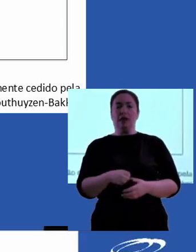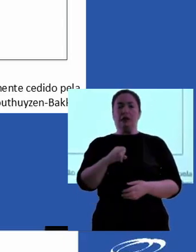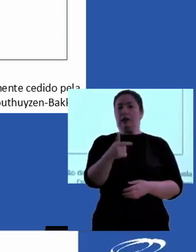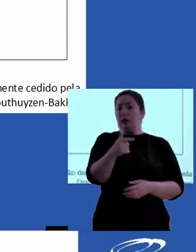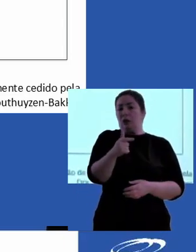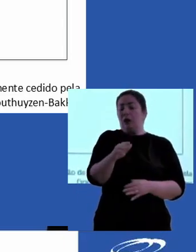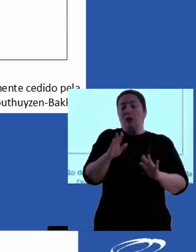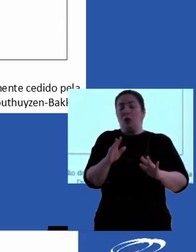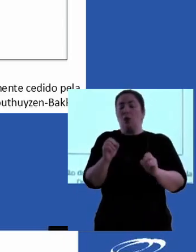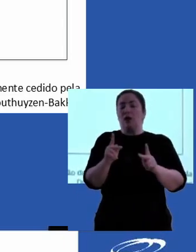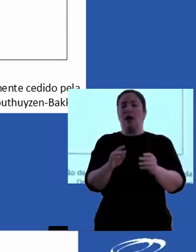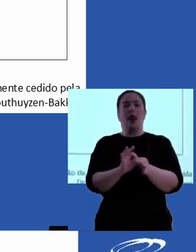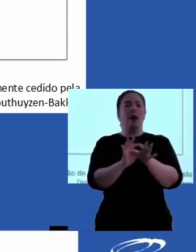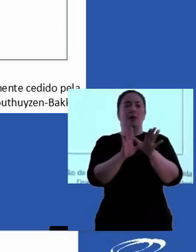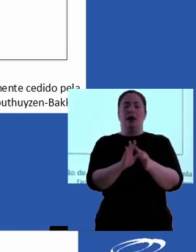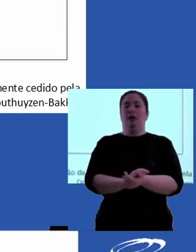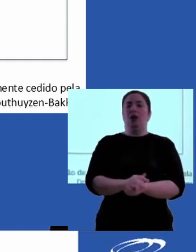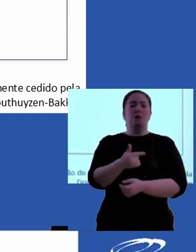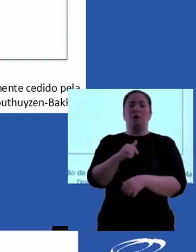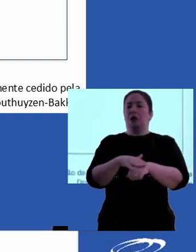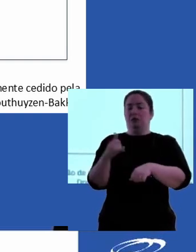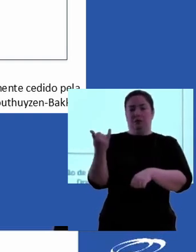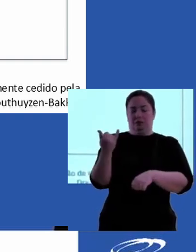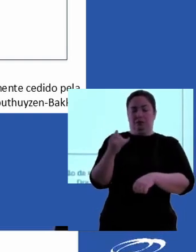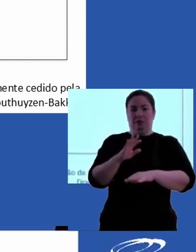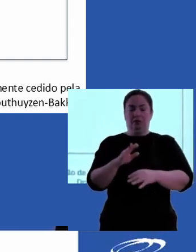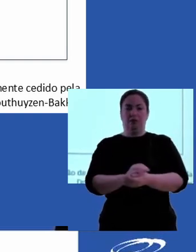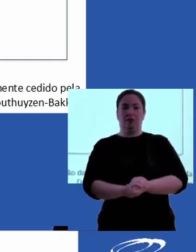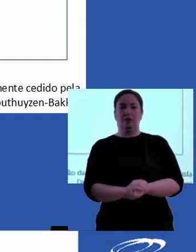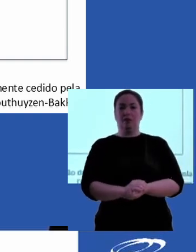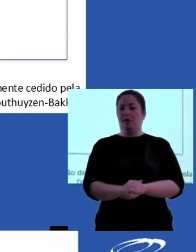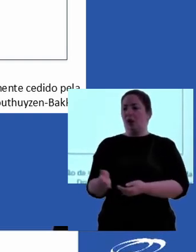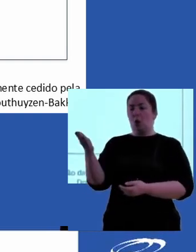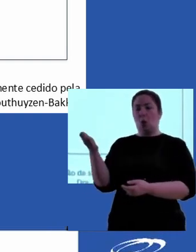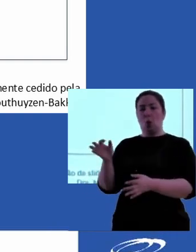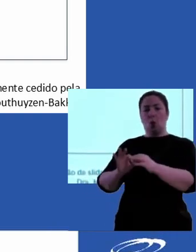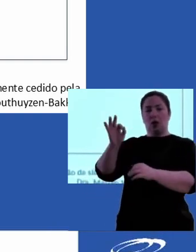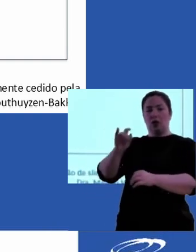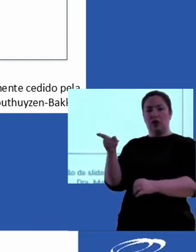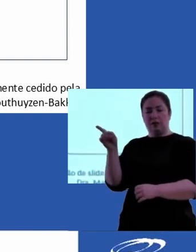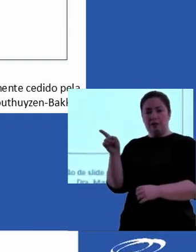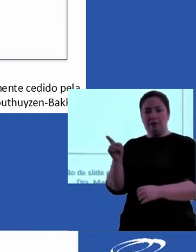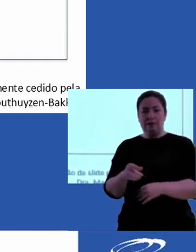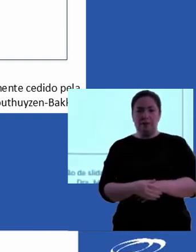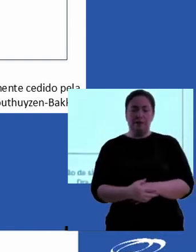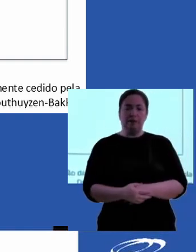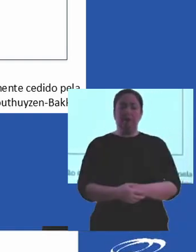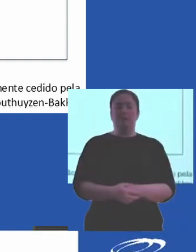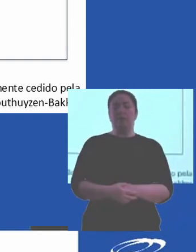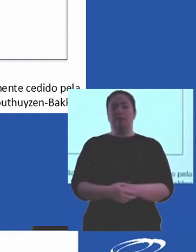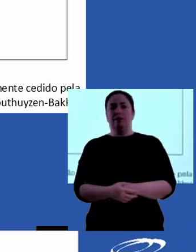certo? Marcadores inflamatórios: leucócito acima de 3.000, polimorfo nuclear acima de 75, ou uma